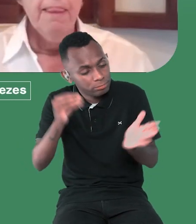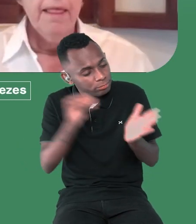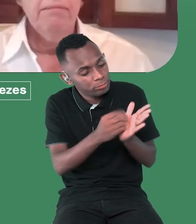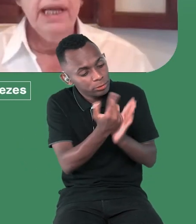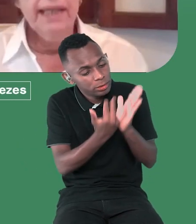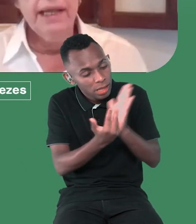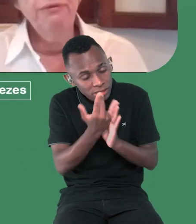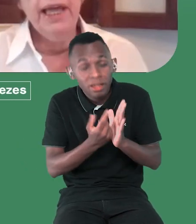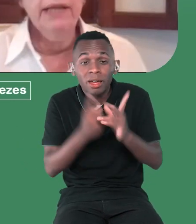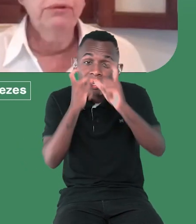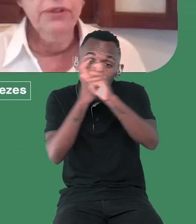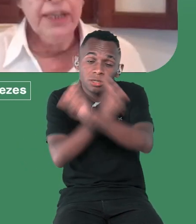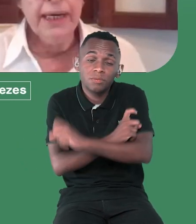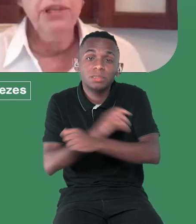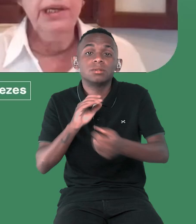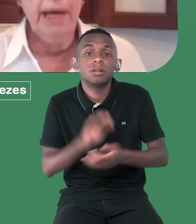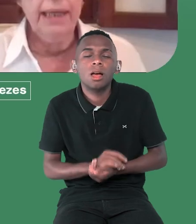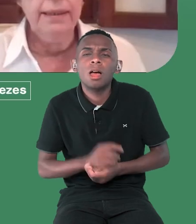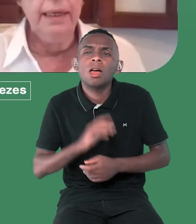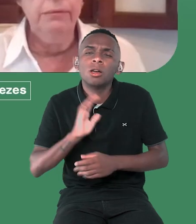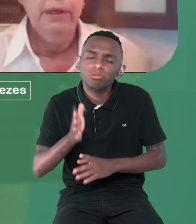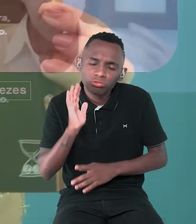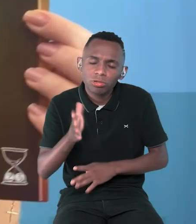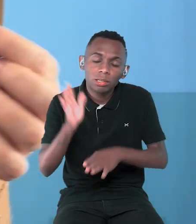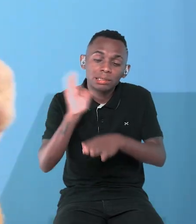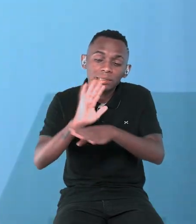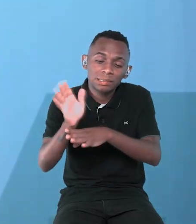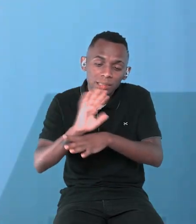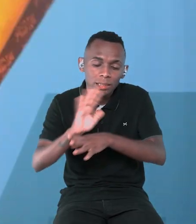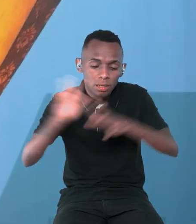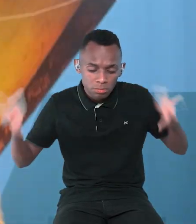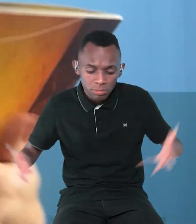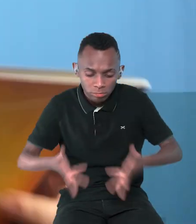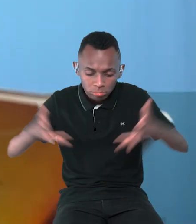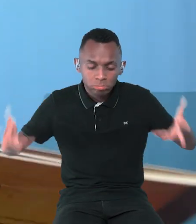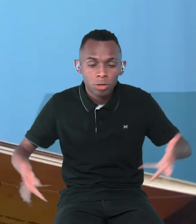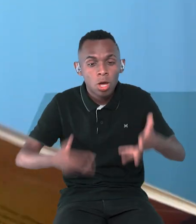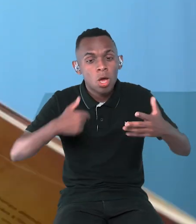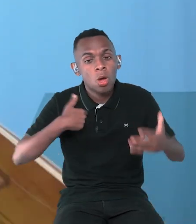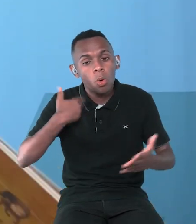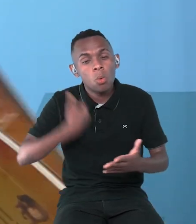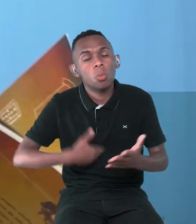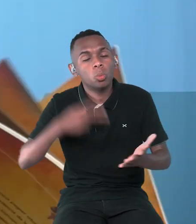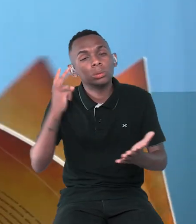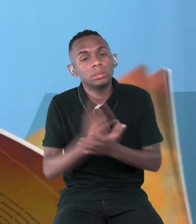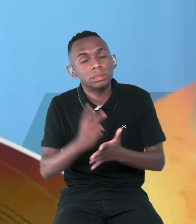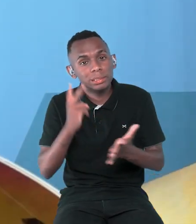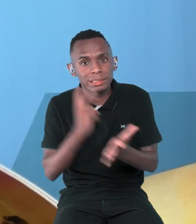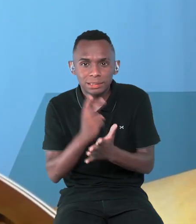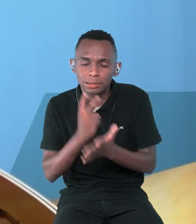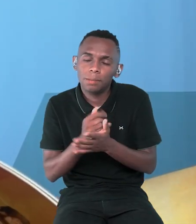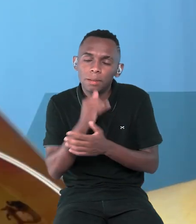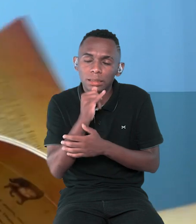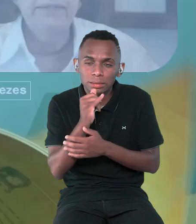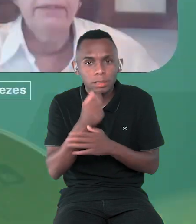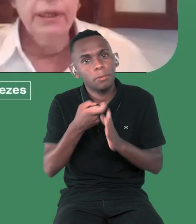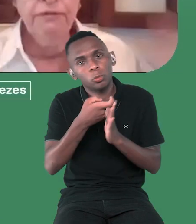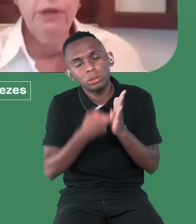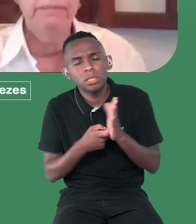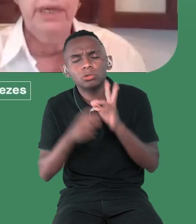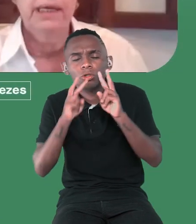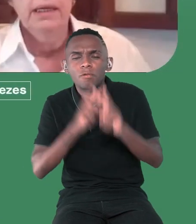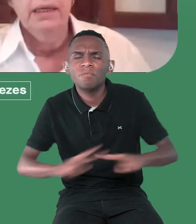complicada. Mas eu venho do cinema de animação, então eu sempre vejo um texto como se eu estivesse